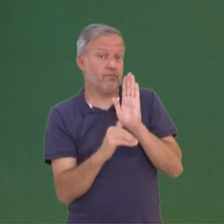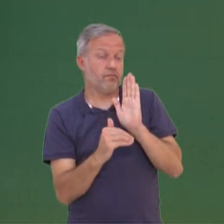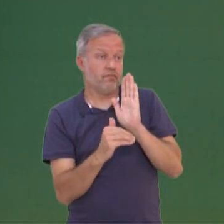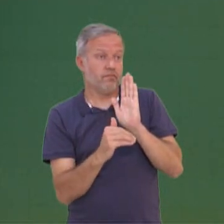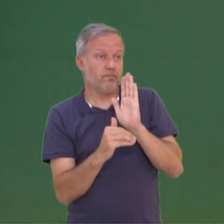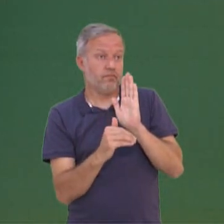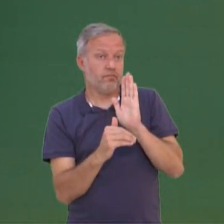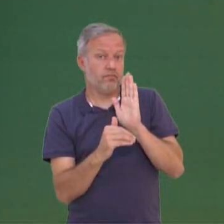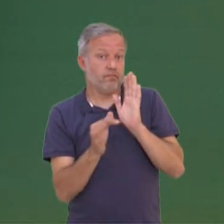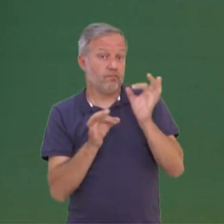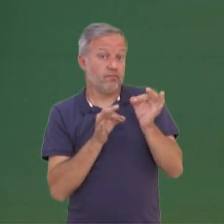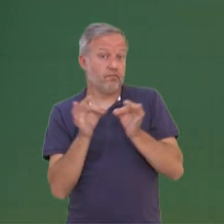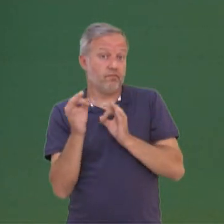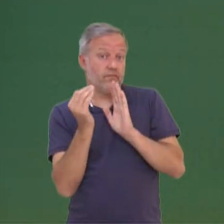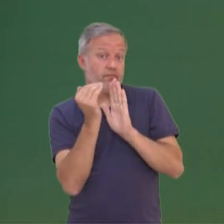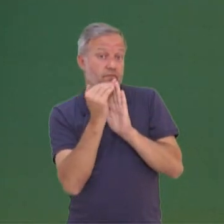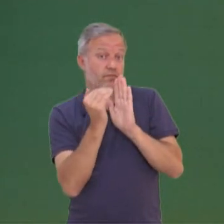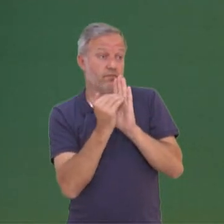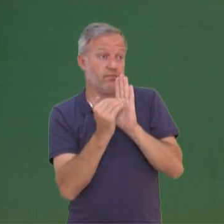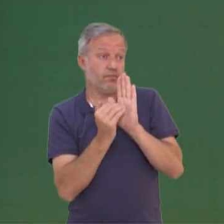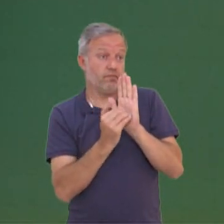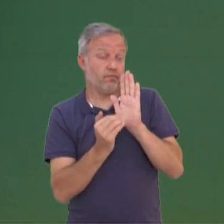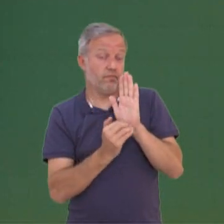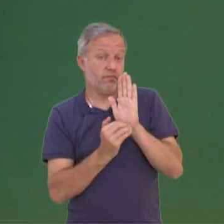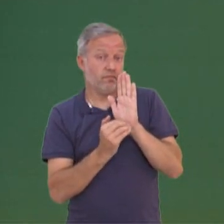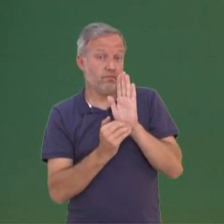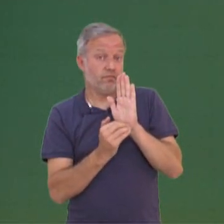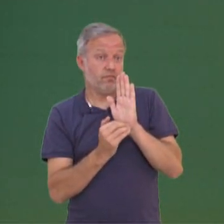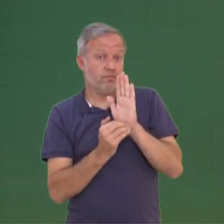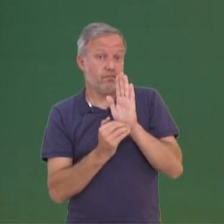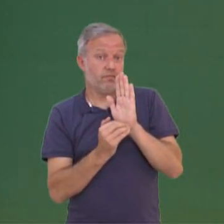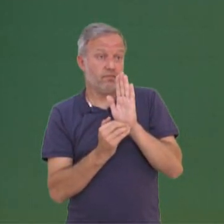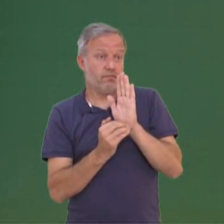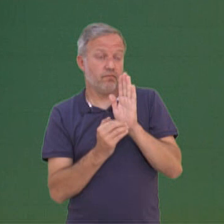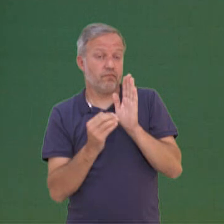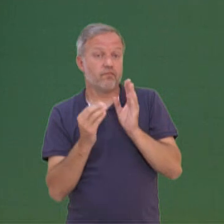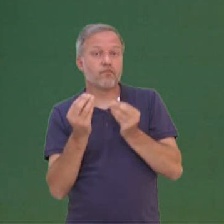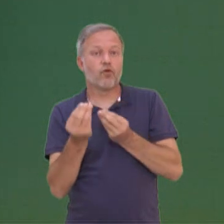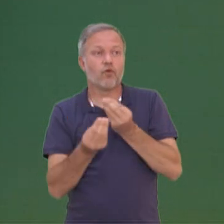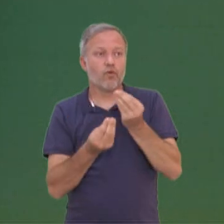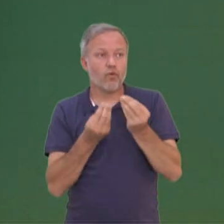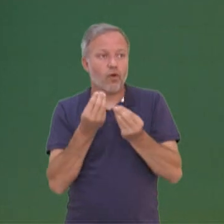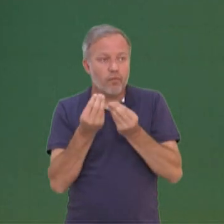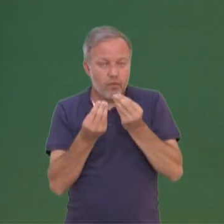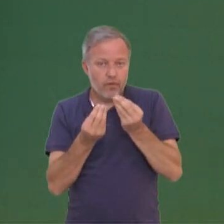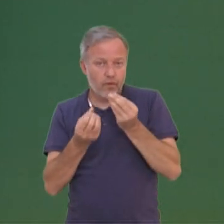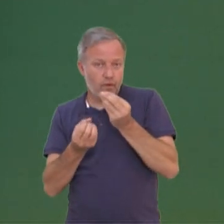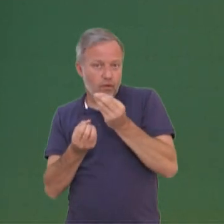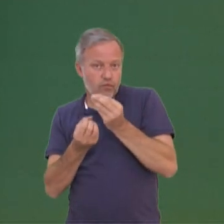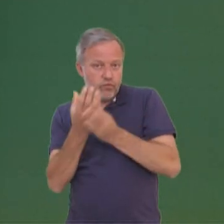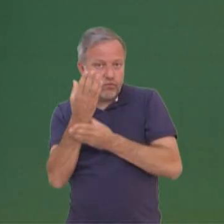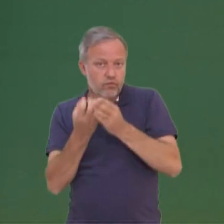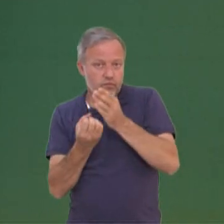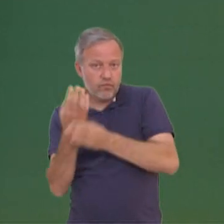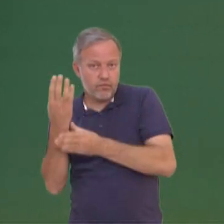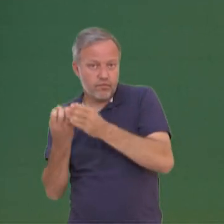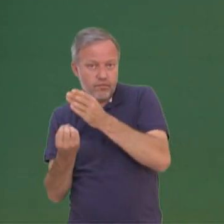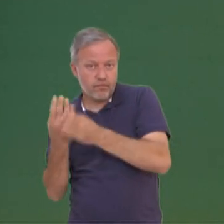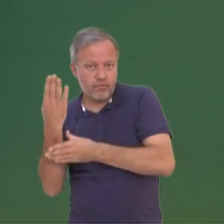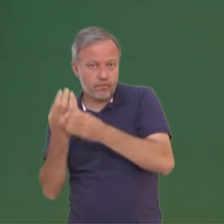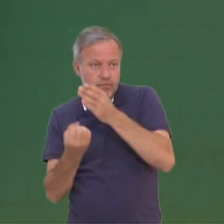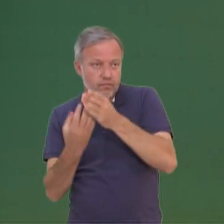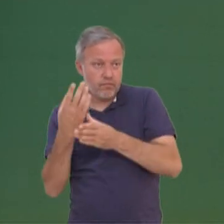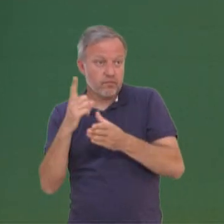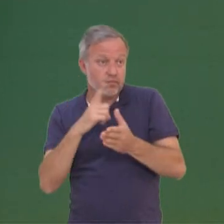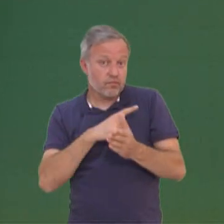esse termo que eu estava falando agora, reprodução. Conforme a maneira que eles fazem reprodução, mostra que eles têm um